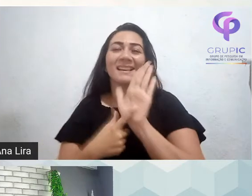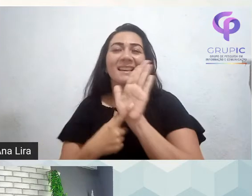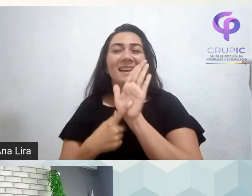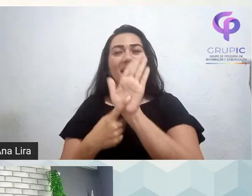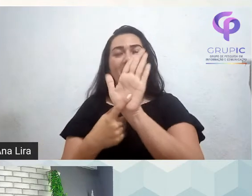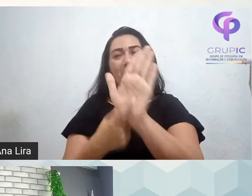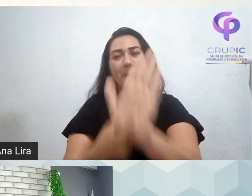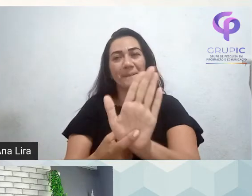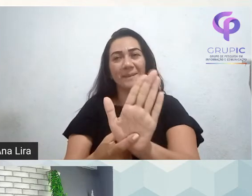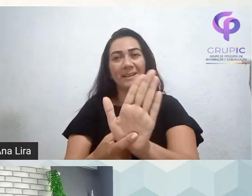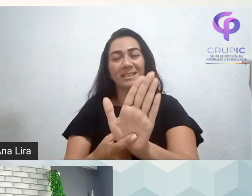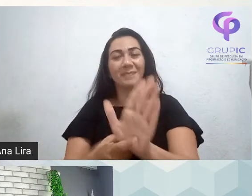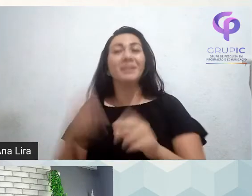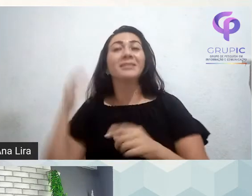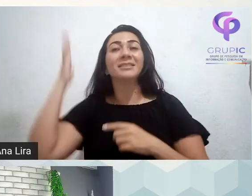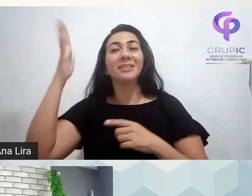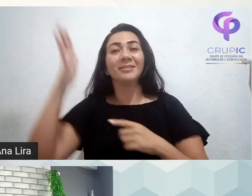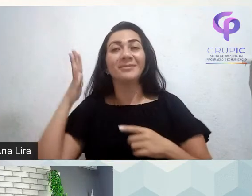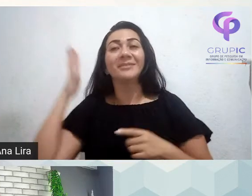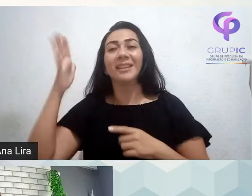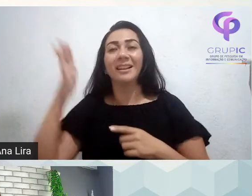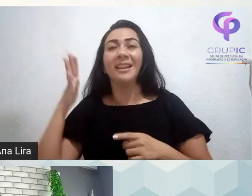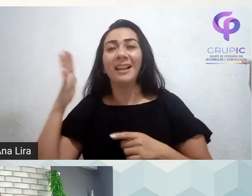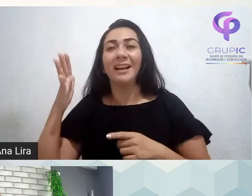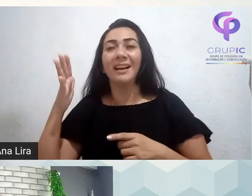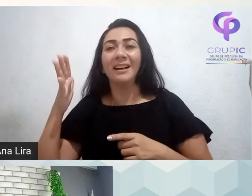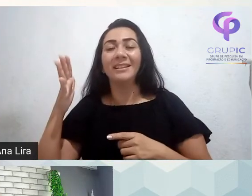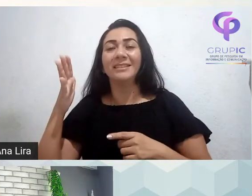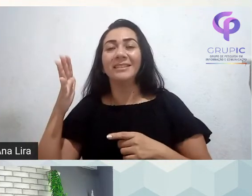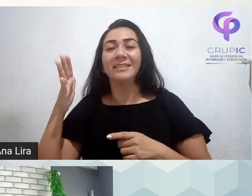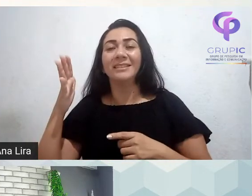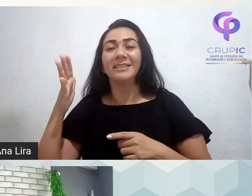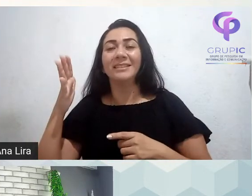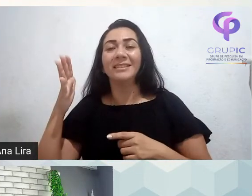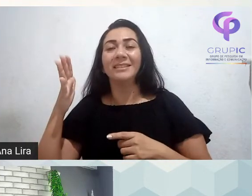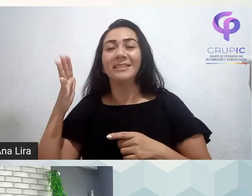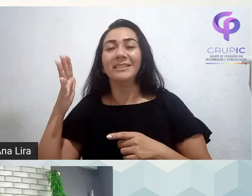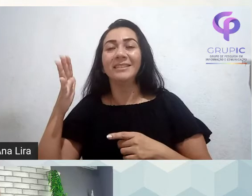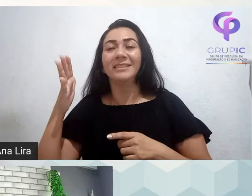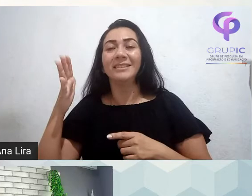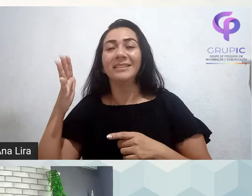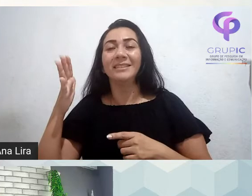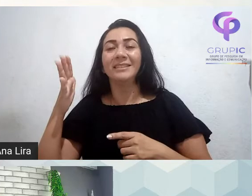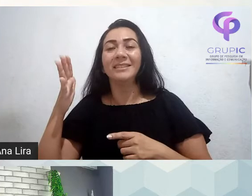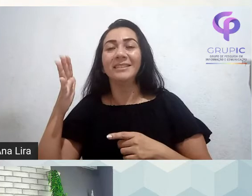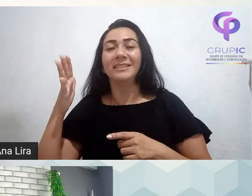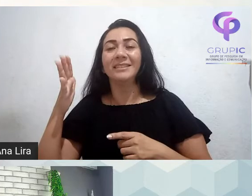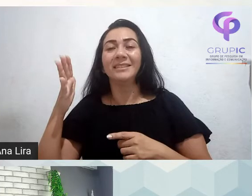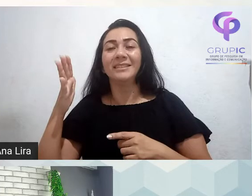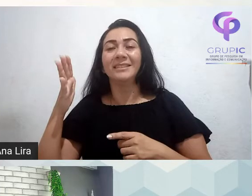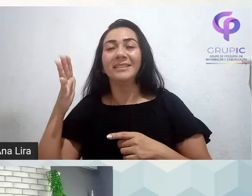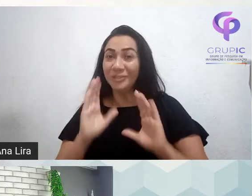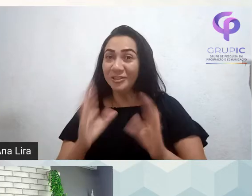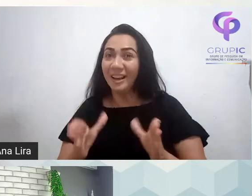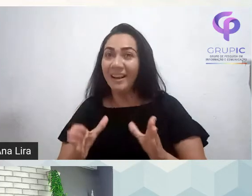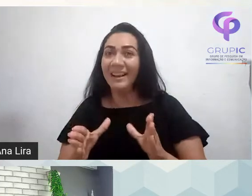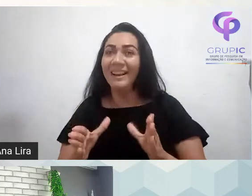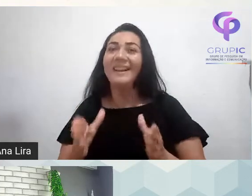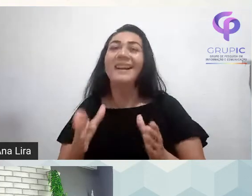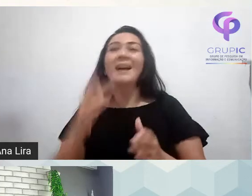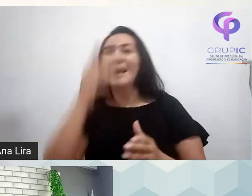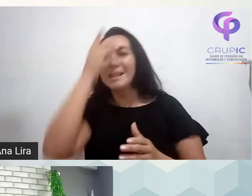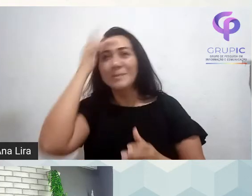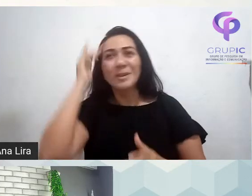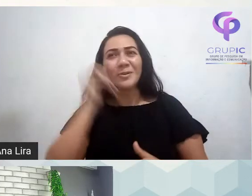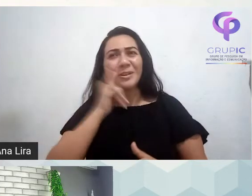colocaram aqui, e antes, que vai ser uma palestra maravilhosa, a gente não fala nem palestra, é um bate-papo maravilhoso, não é?